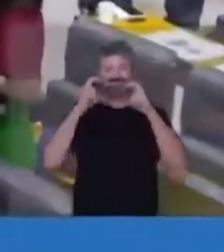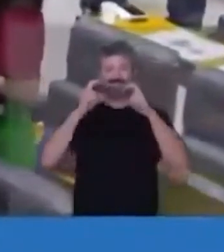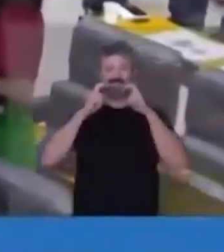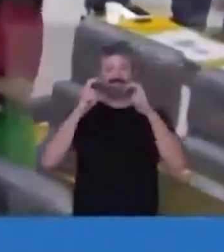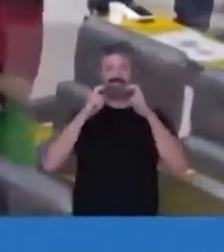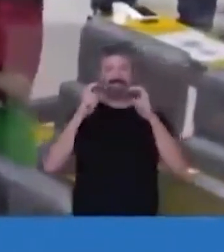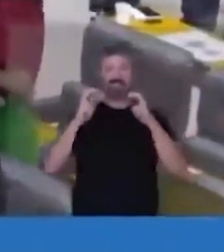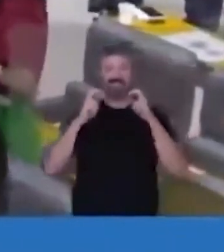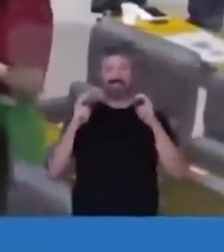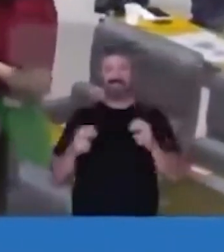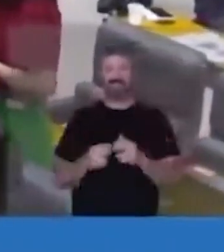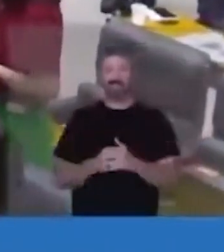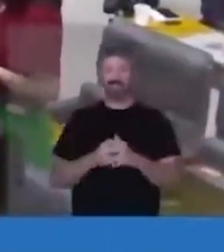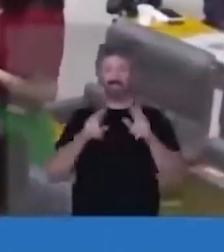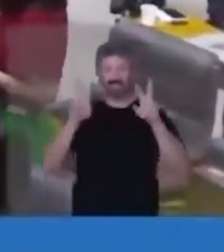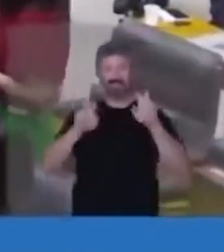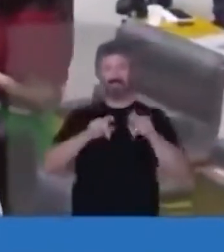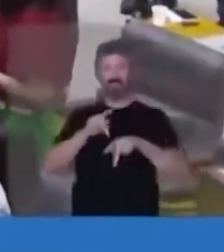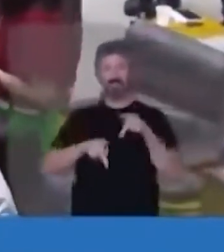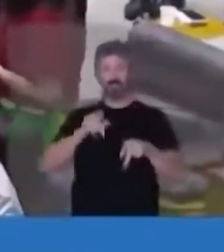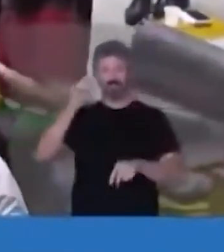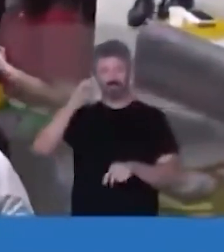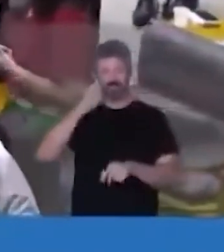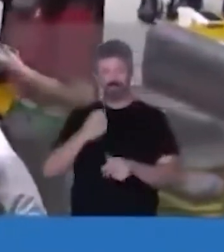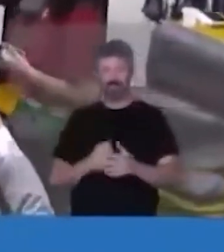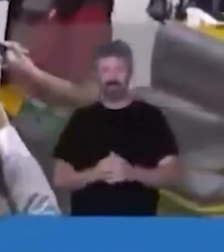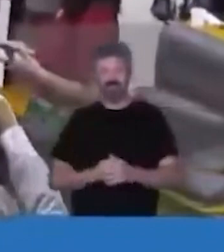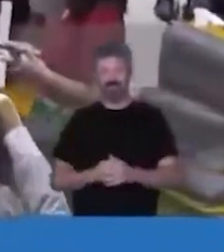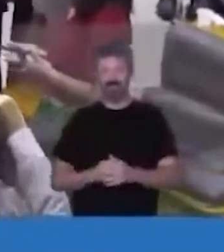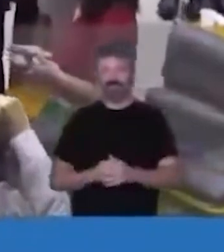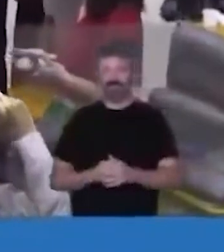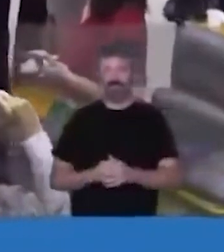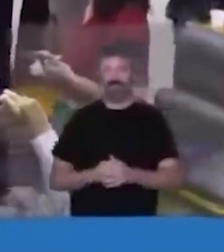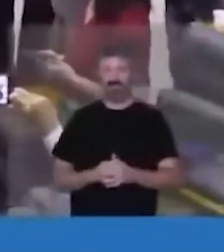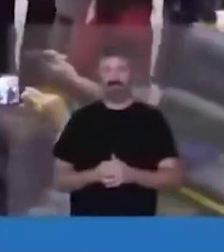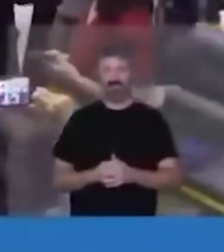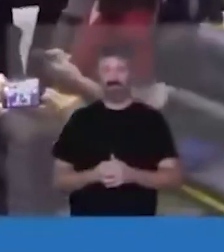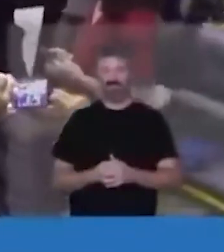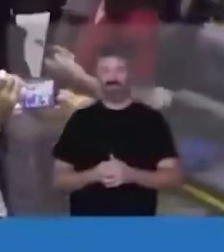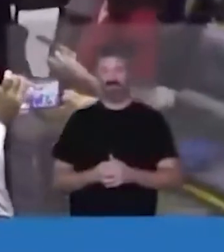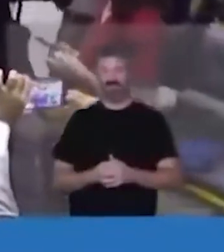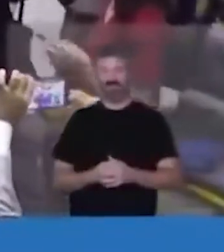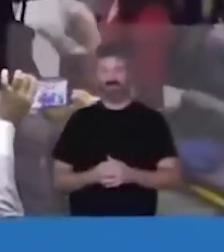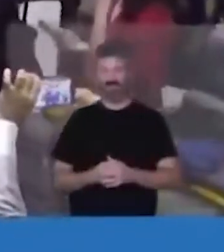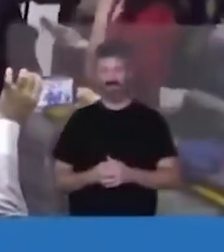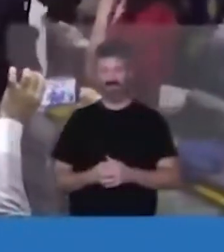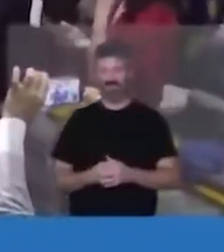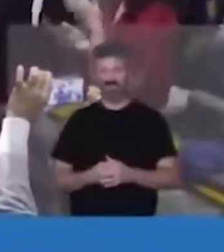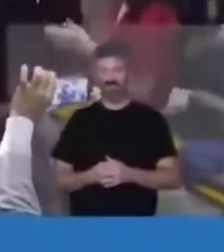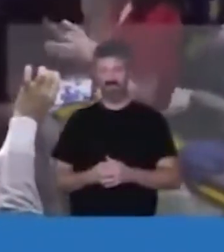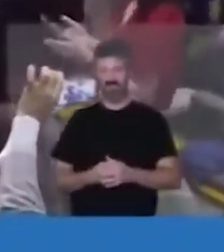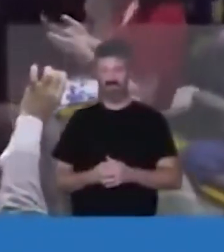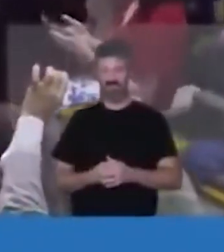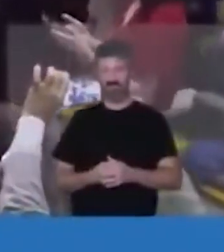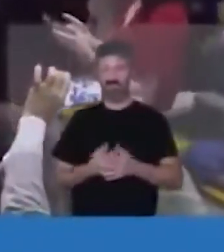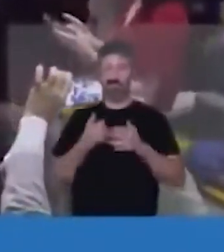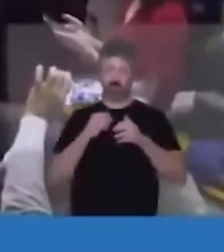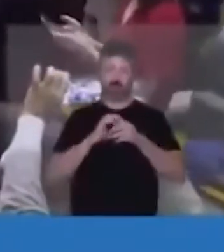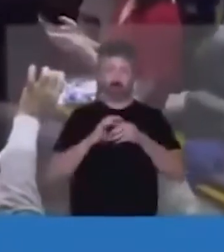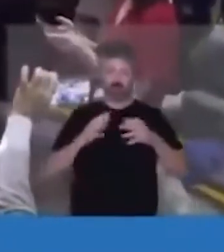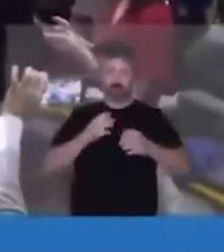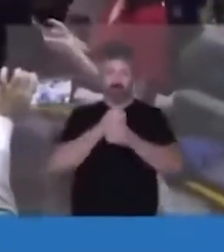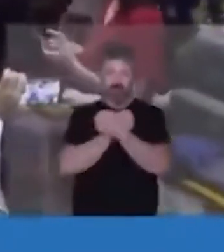temáticas. A aprovação da matéria é uma demanda da recém-criada bancada negra da Câmara, que permitiu que o presidente da